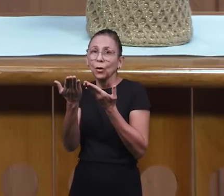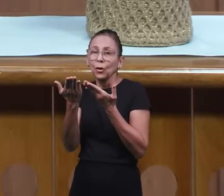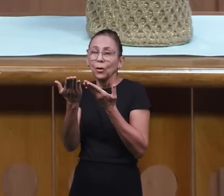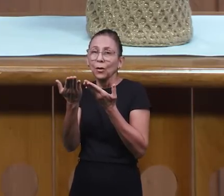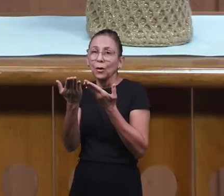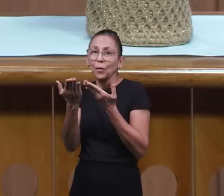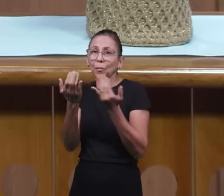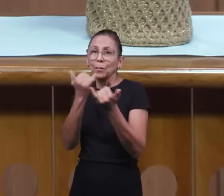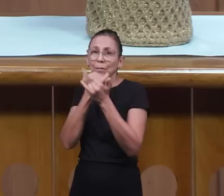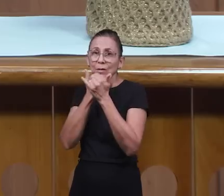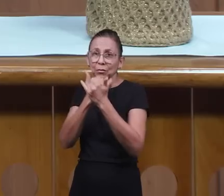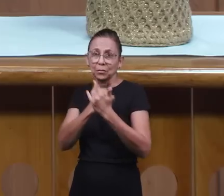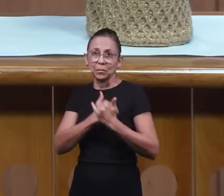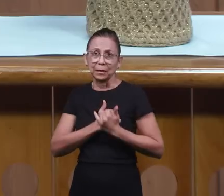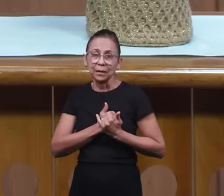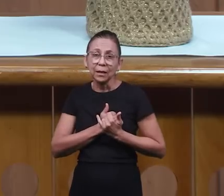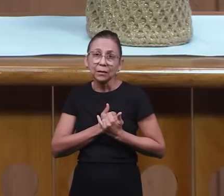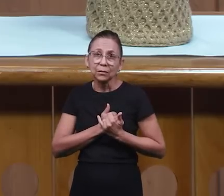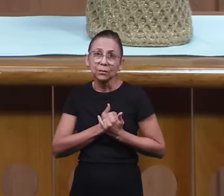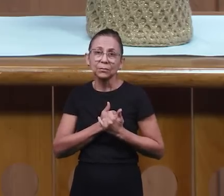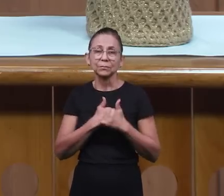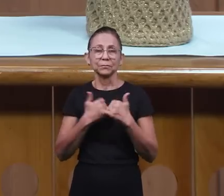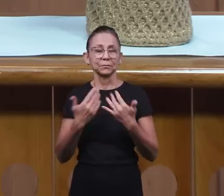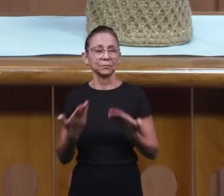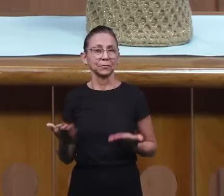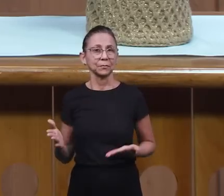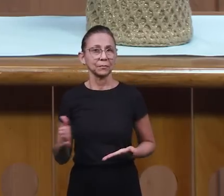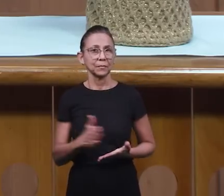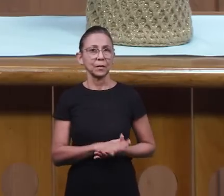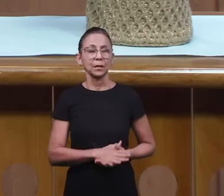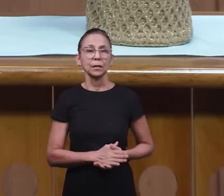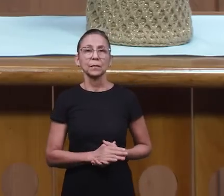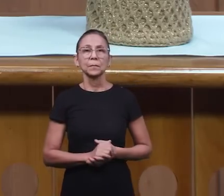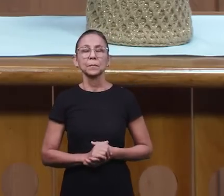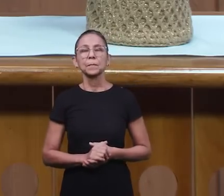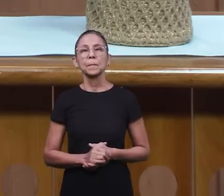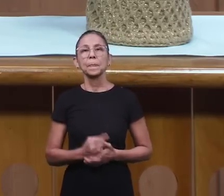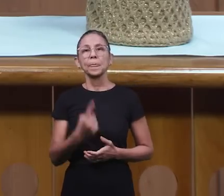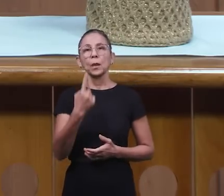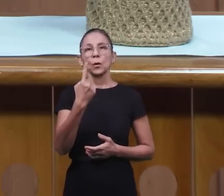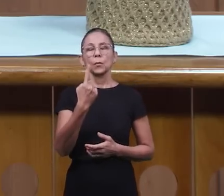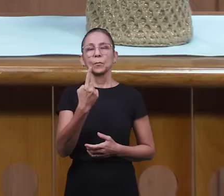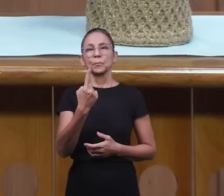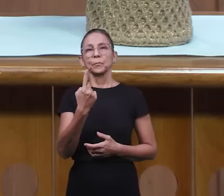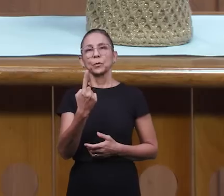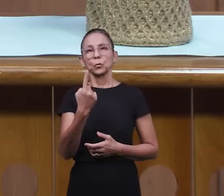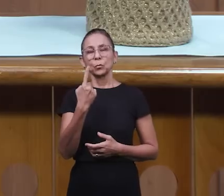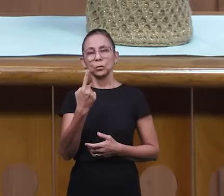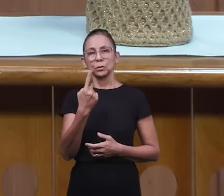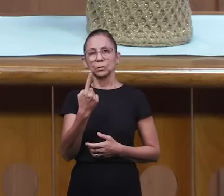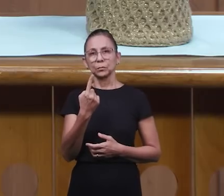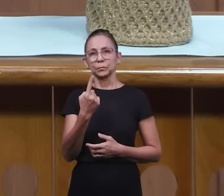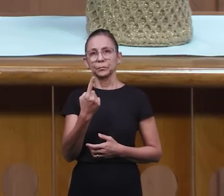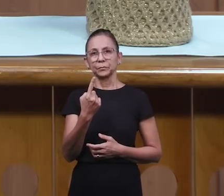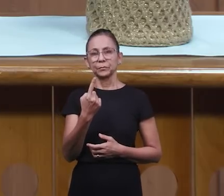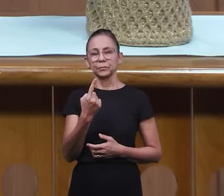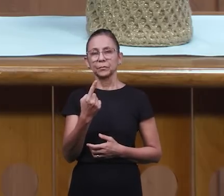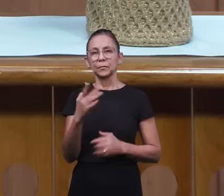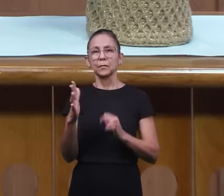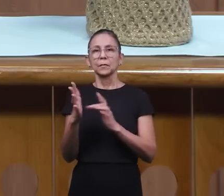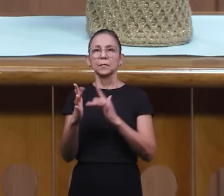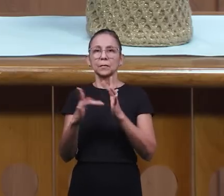único primogênito que Deus aceita no culto e que agrada a Deus é o Senhor Jesus